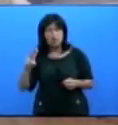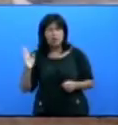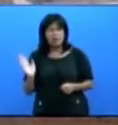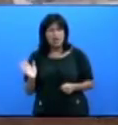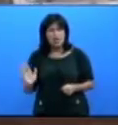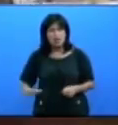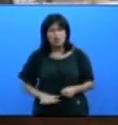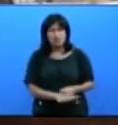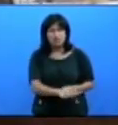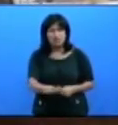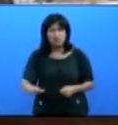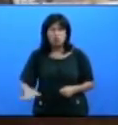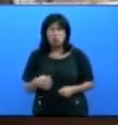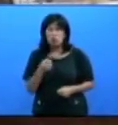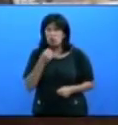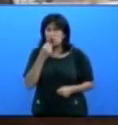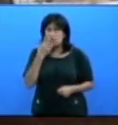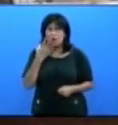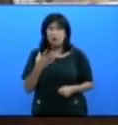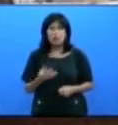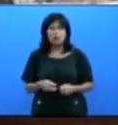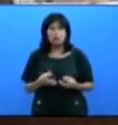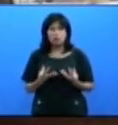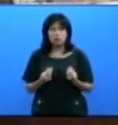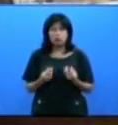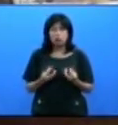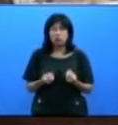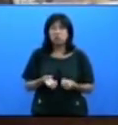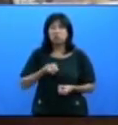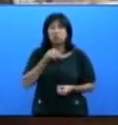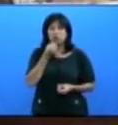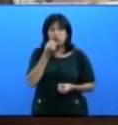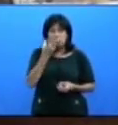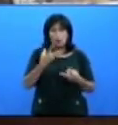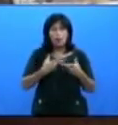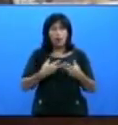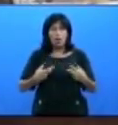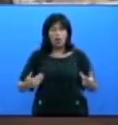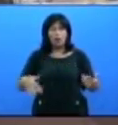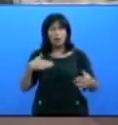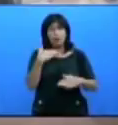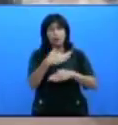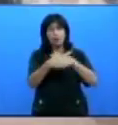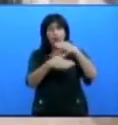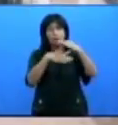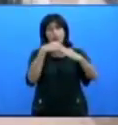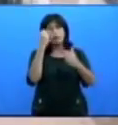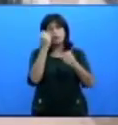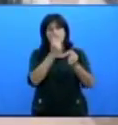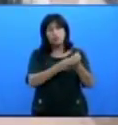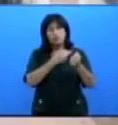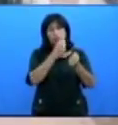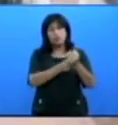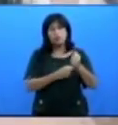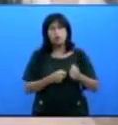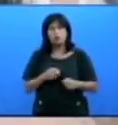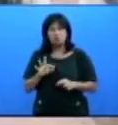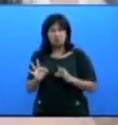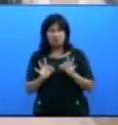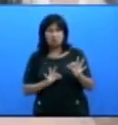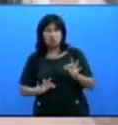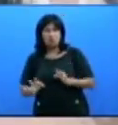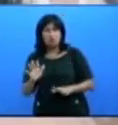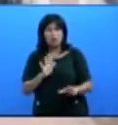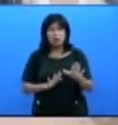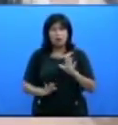com muito concreto, concreto tratado, e já, aí já estão unindo, já preparando para unir as duas